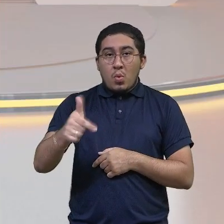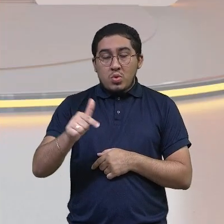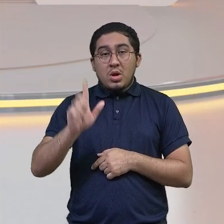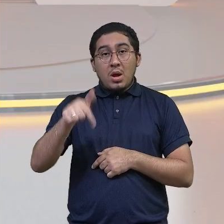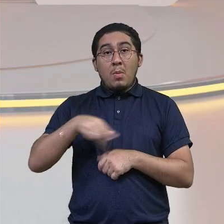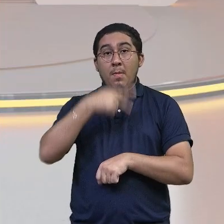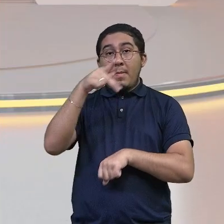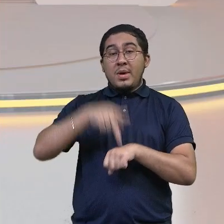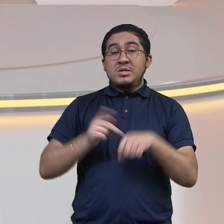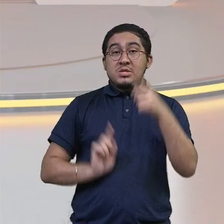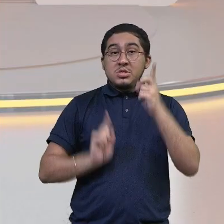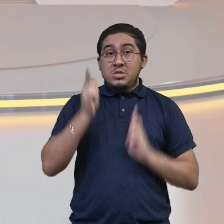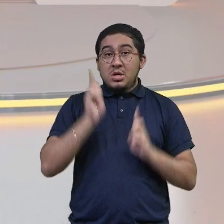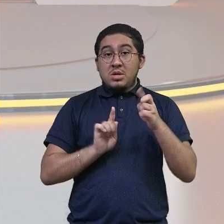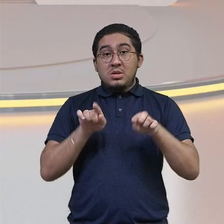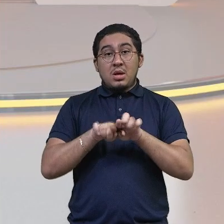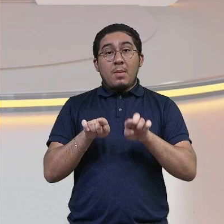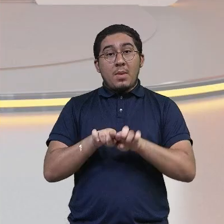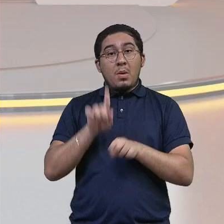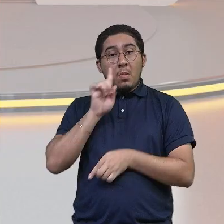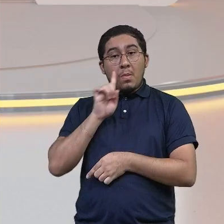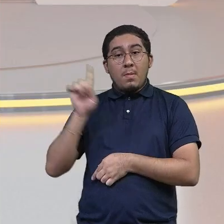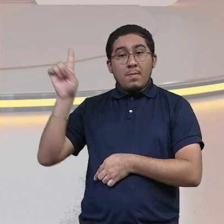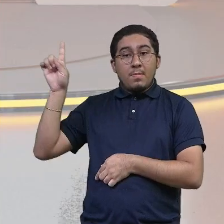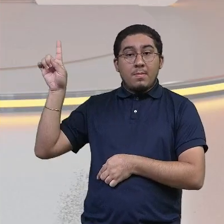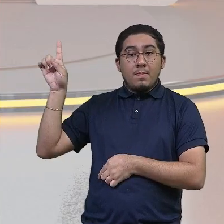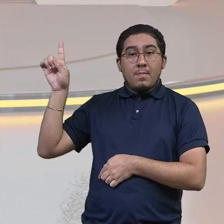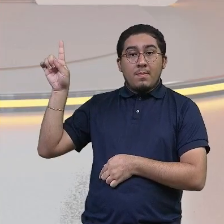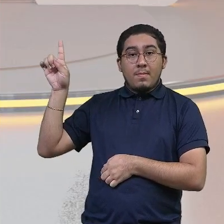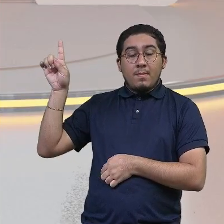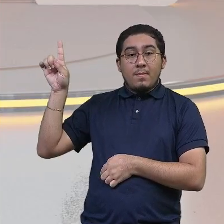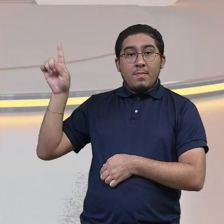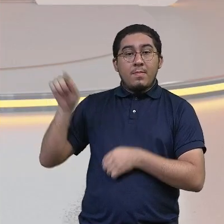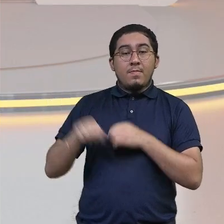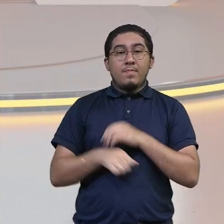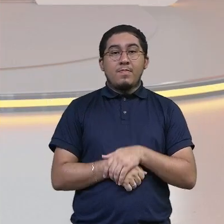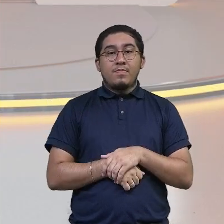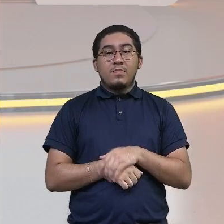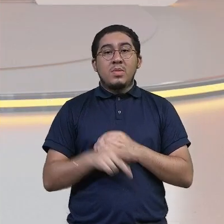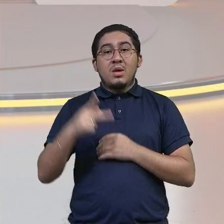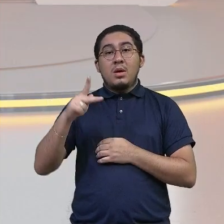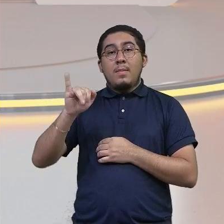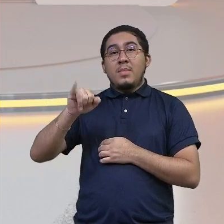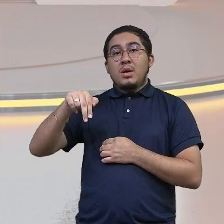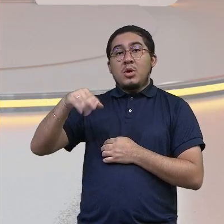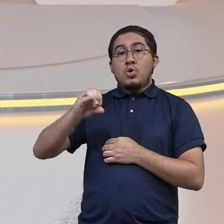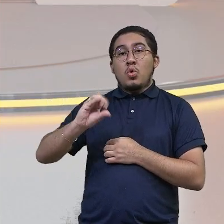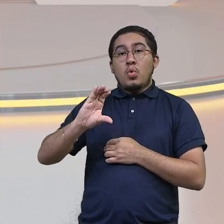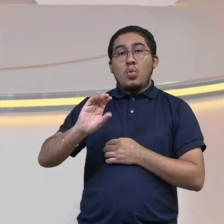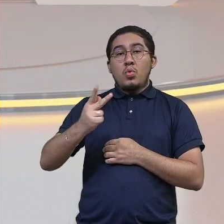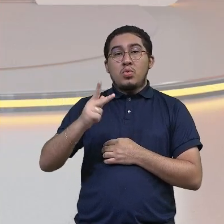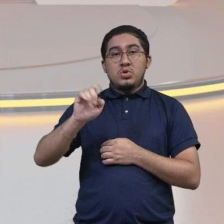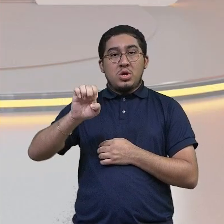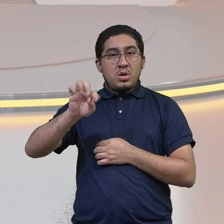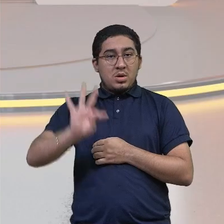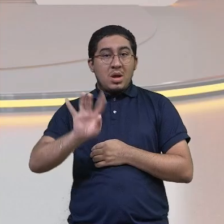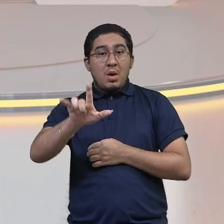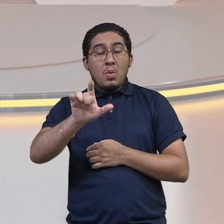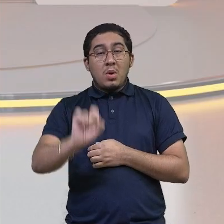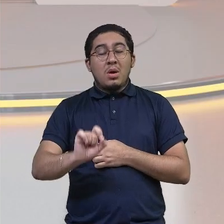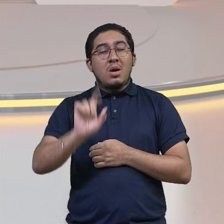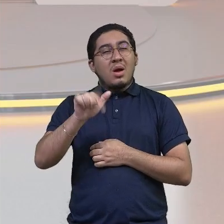né, e o legado de Pinochet e o plebiscito, que o Pinochet é tido como o